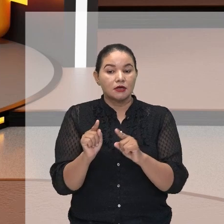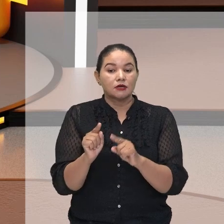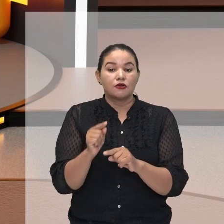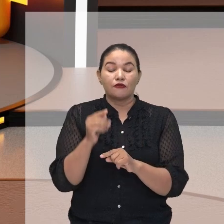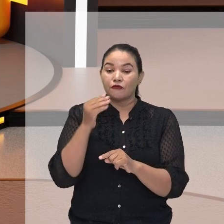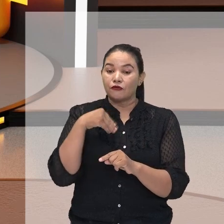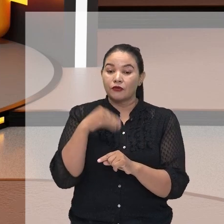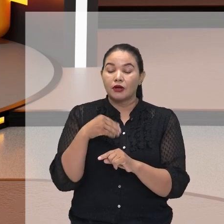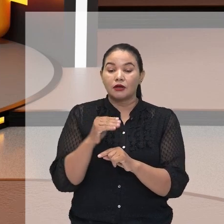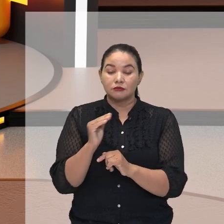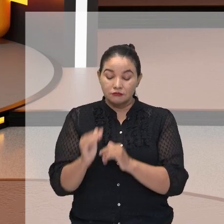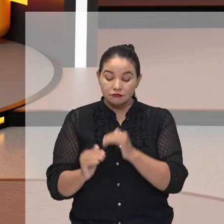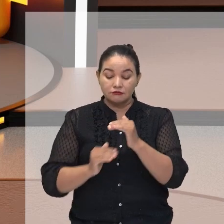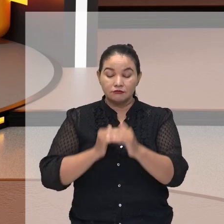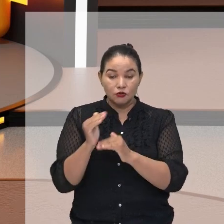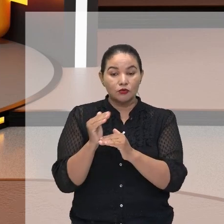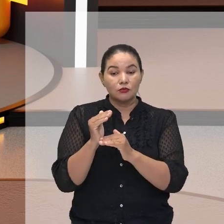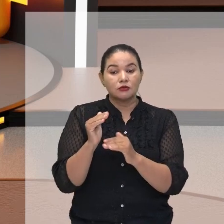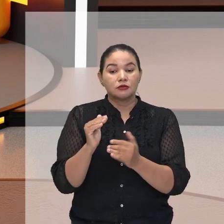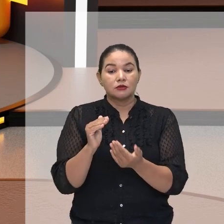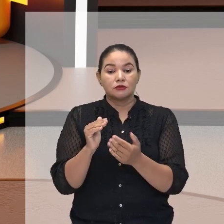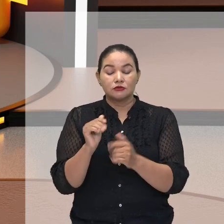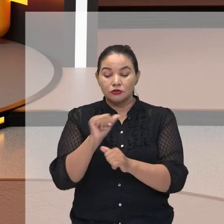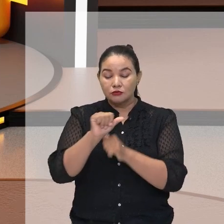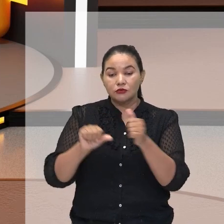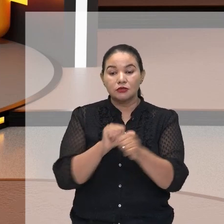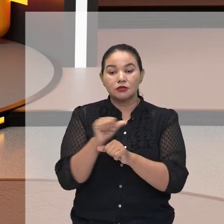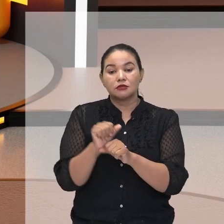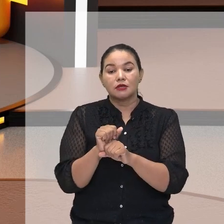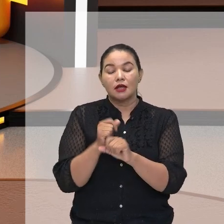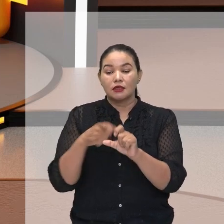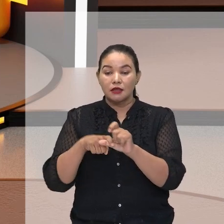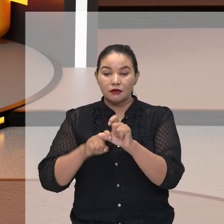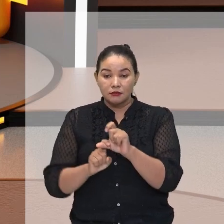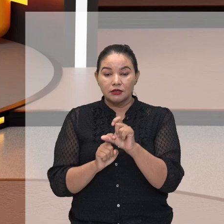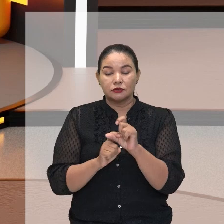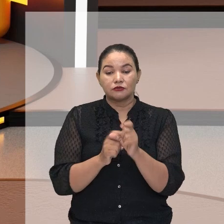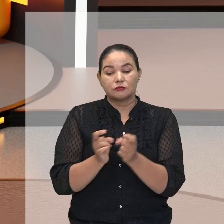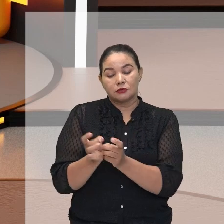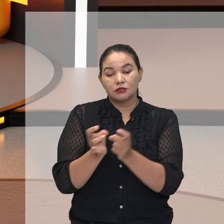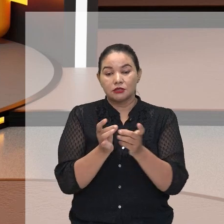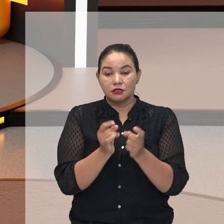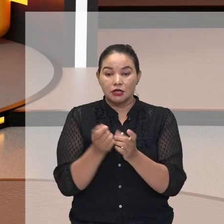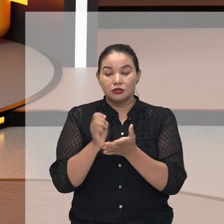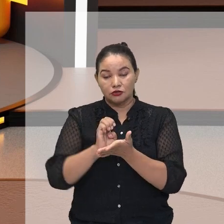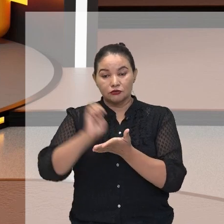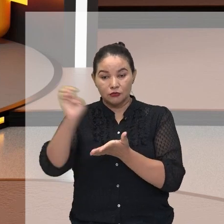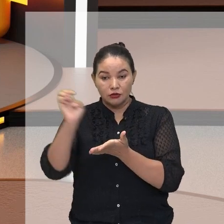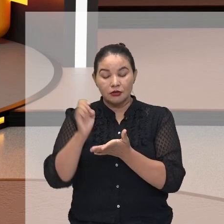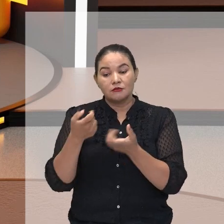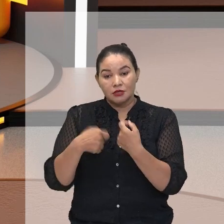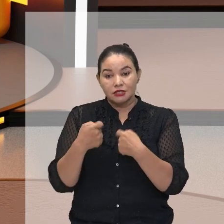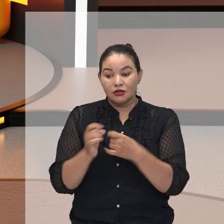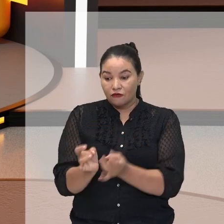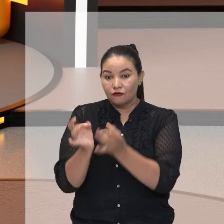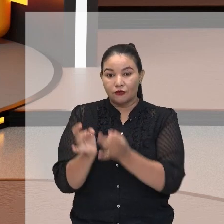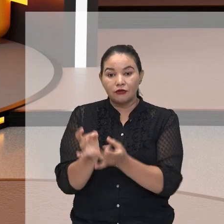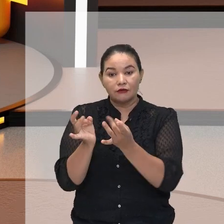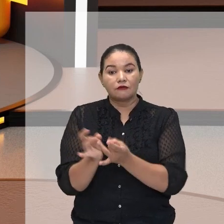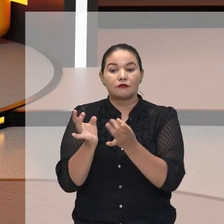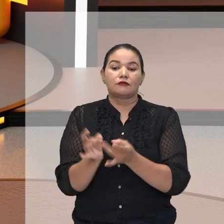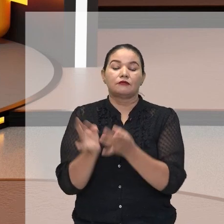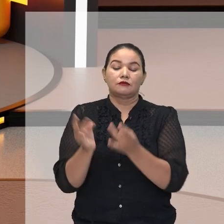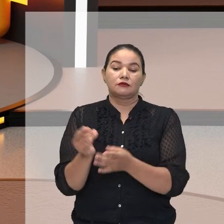de transição e vão ser altamente dependentes do quê? De mercado de exportações. Eles têm realmente que vender bastante produtos.